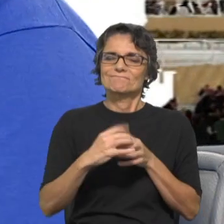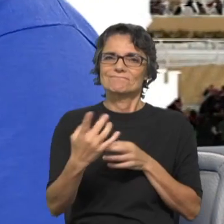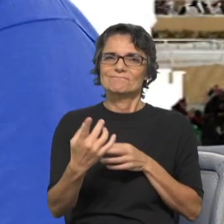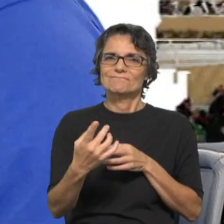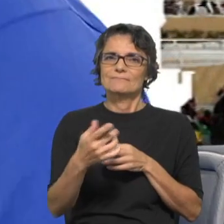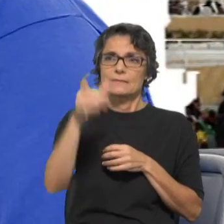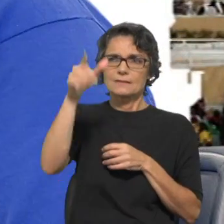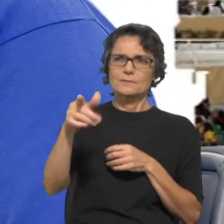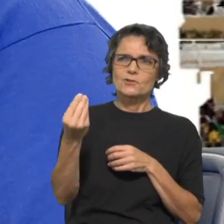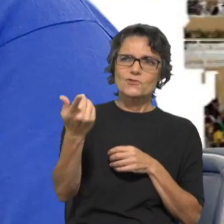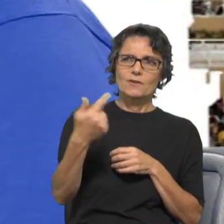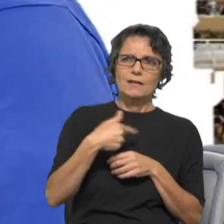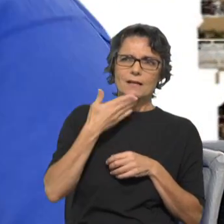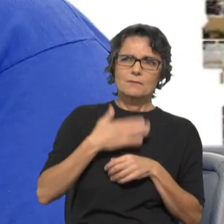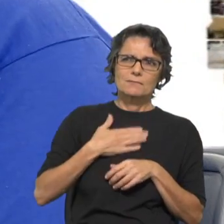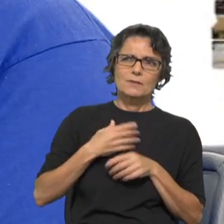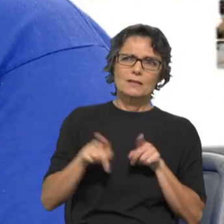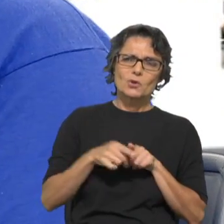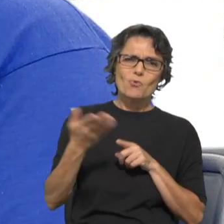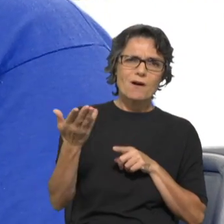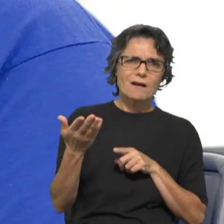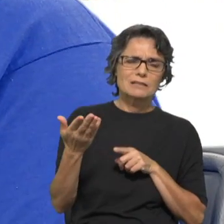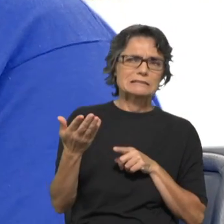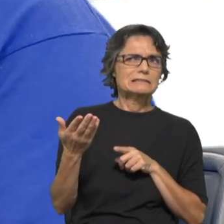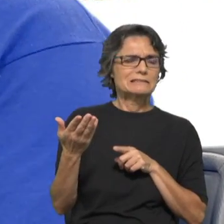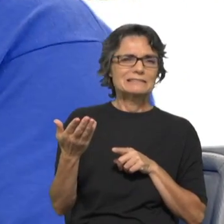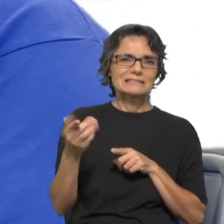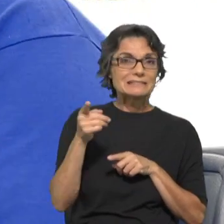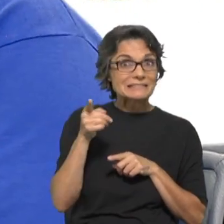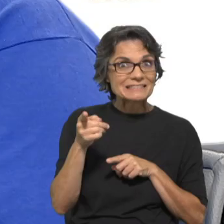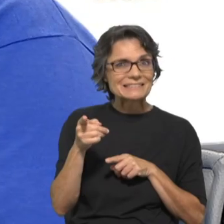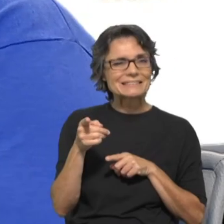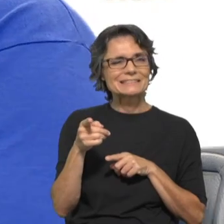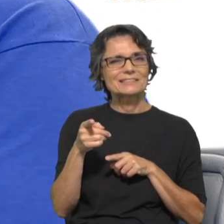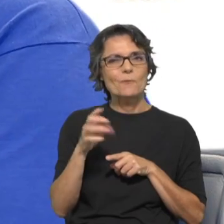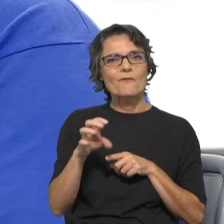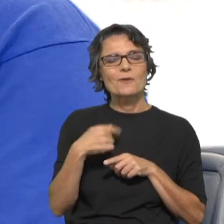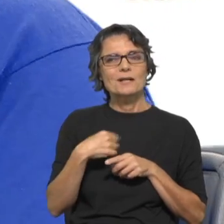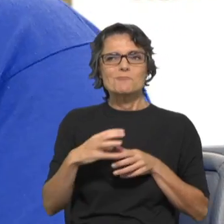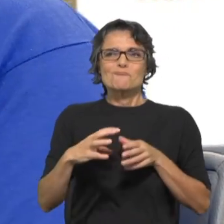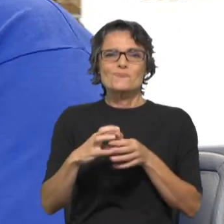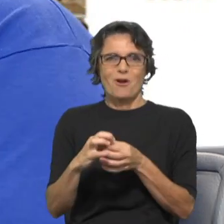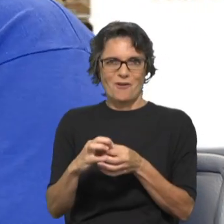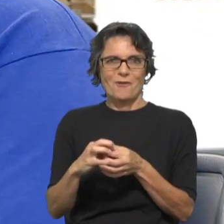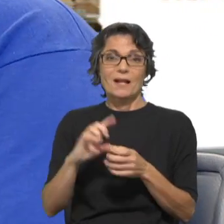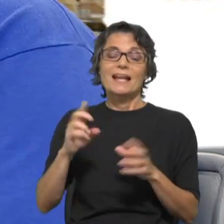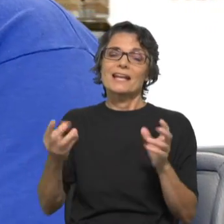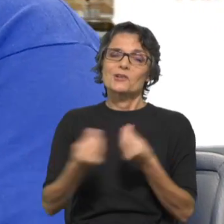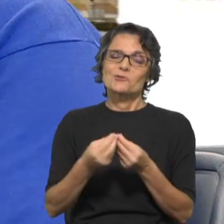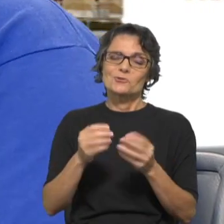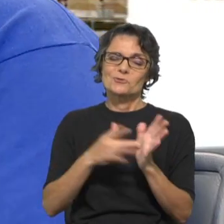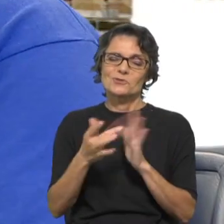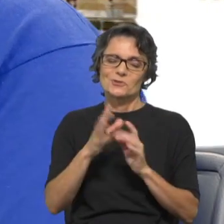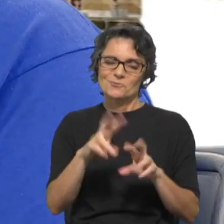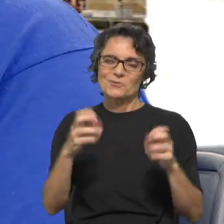ser dado é a experiência que eles estão a viver e que já foi vivida por outros. E isso ajuda-os a identificarem-se e, sobretudo, a descobrirem Jesus Cristo, não é? E a perceber que